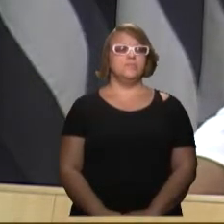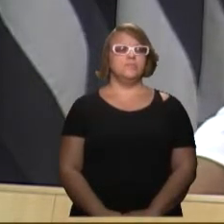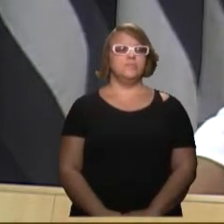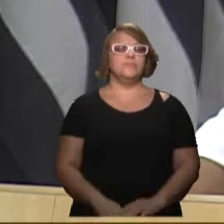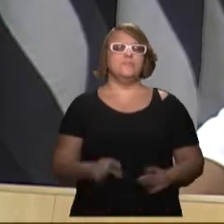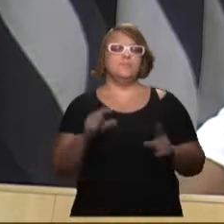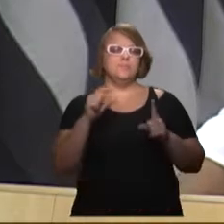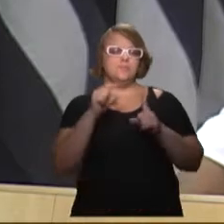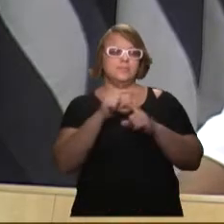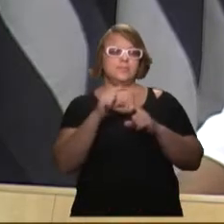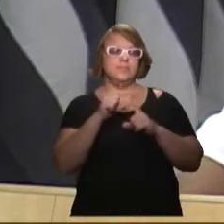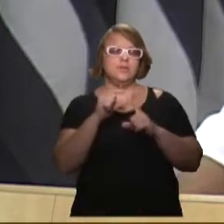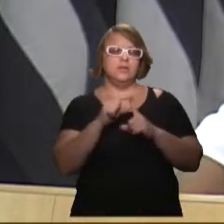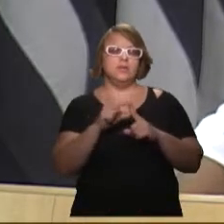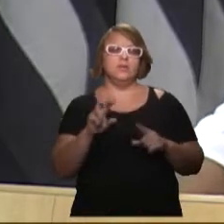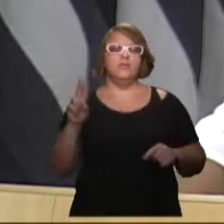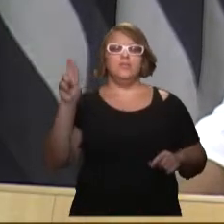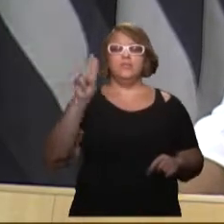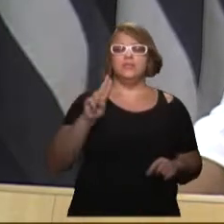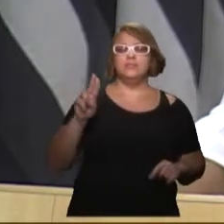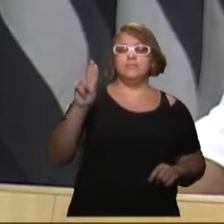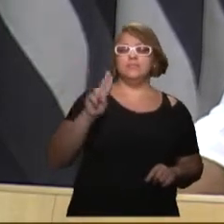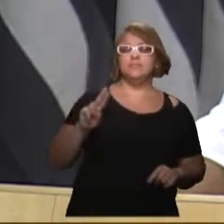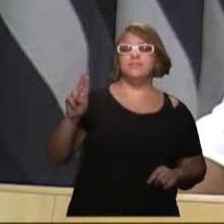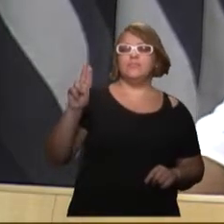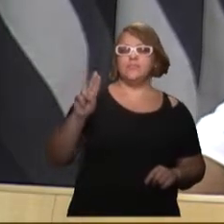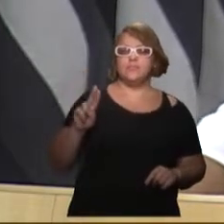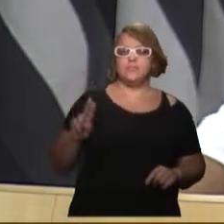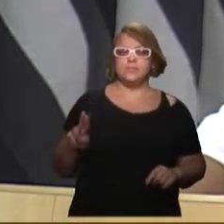utilizada acaba aqui tomando